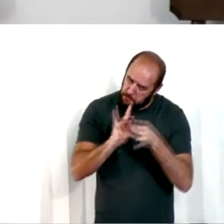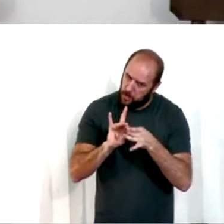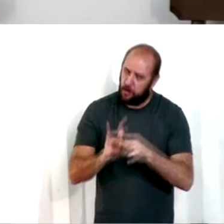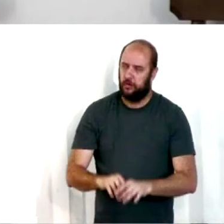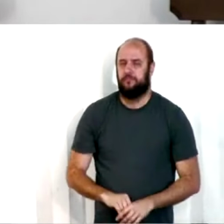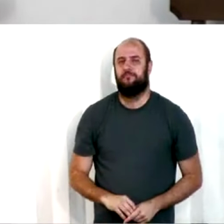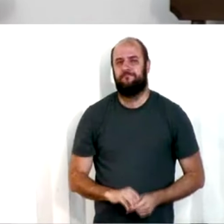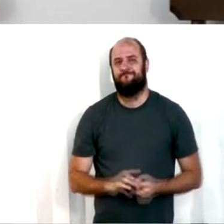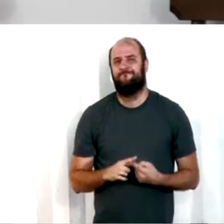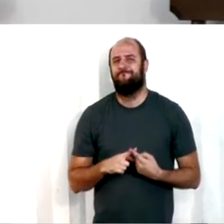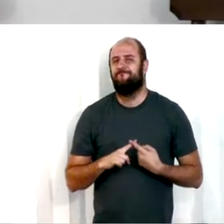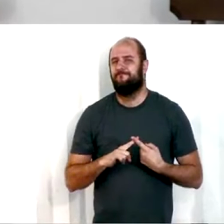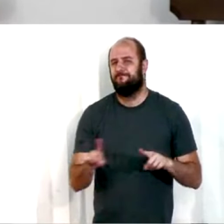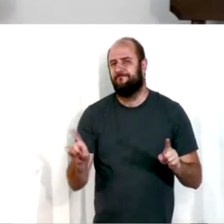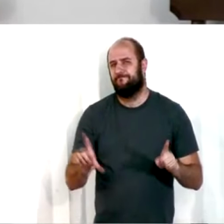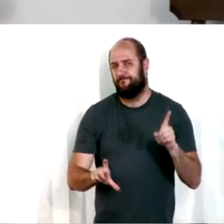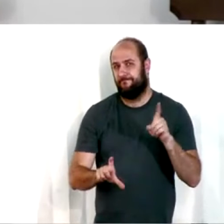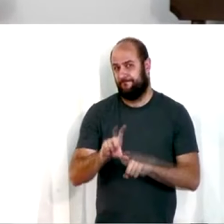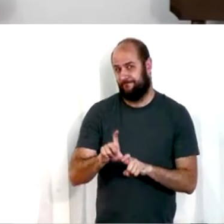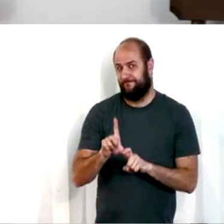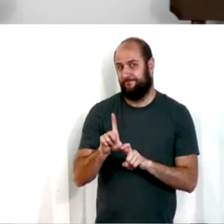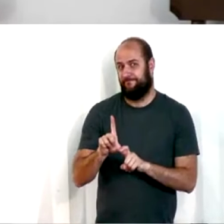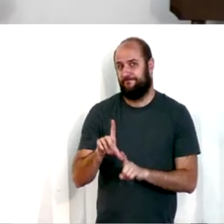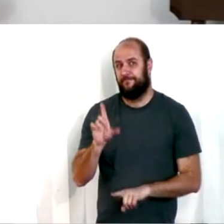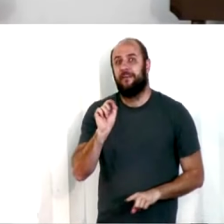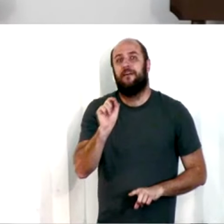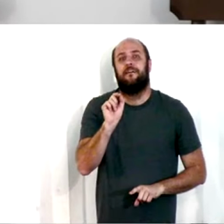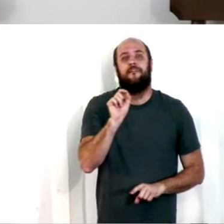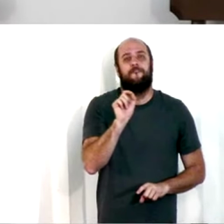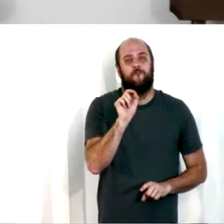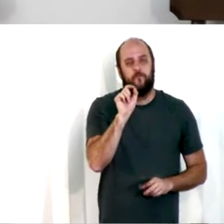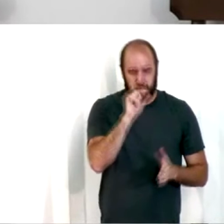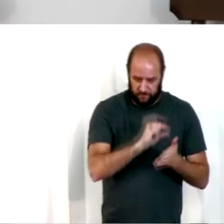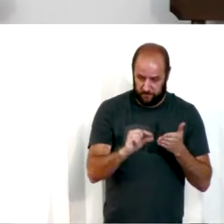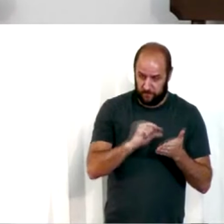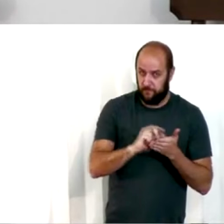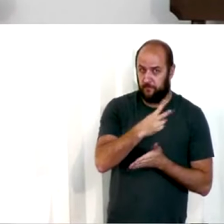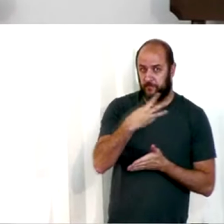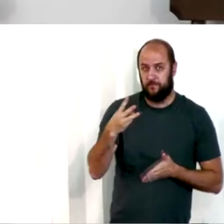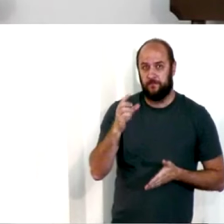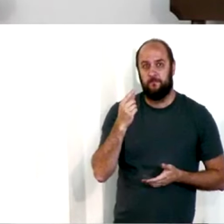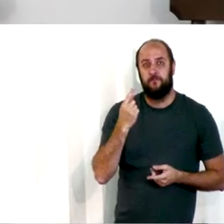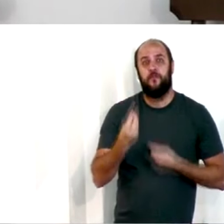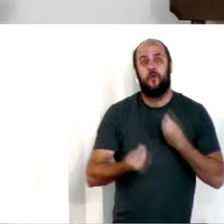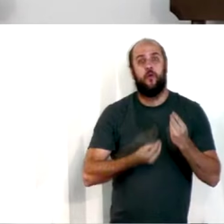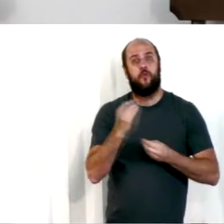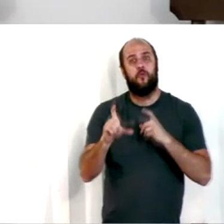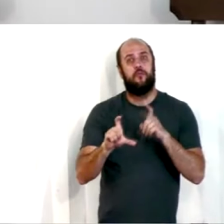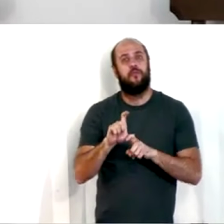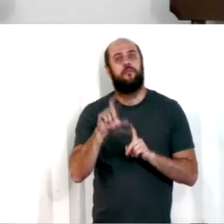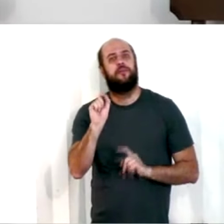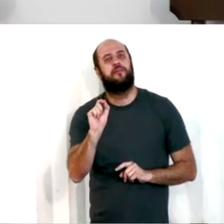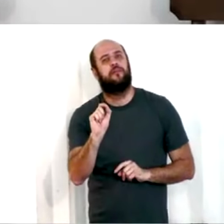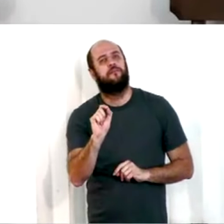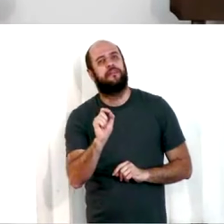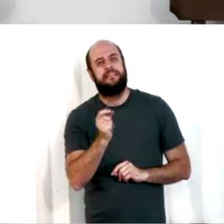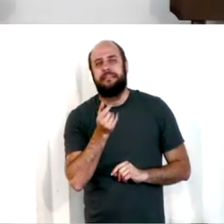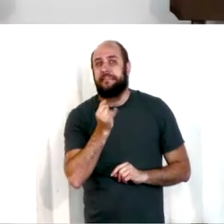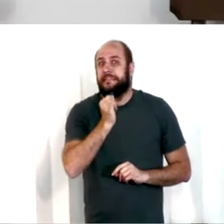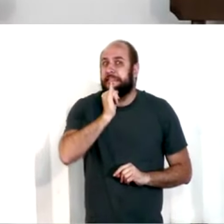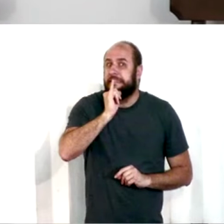Mas tem uma condição. Veja que a condição está no verso 23. Qual é a condição da esperança do Evangelho? Se é